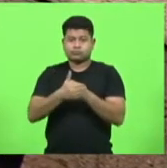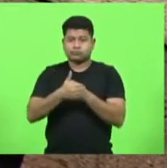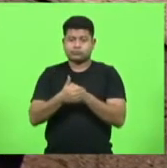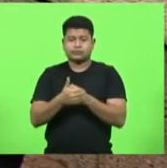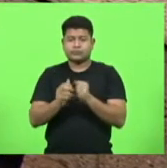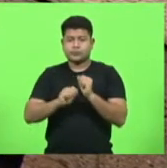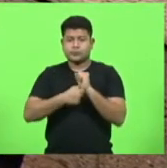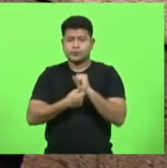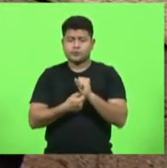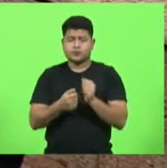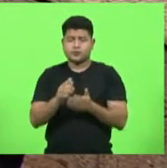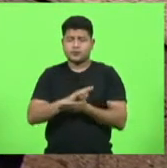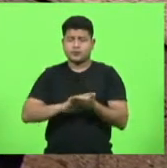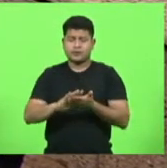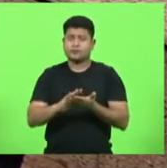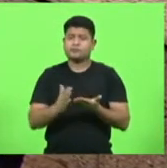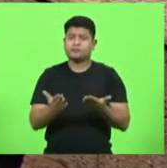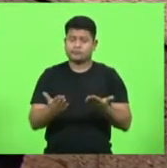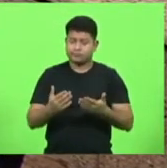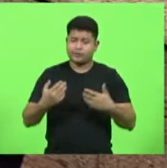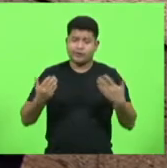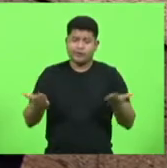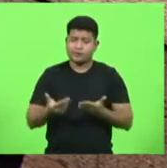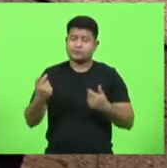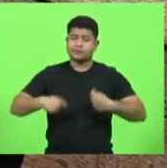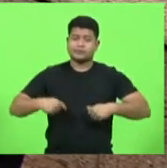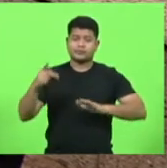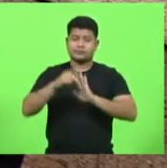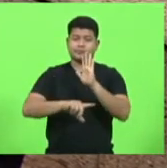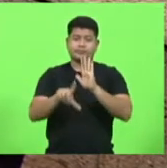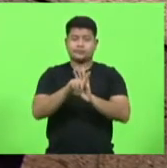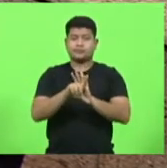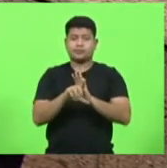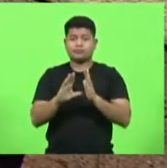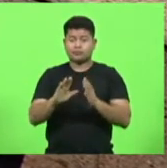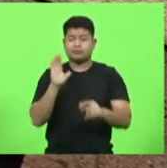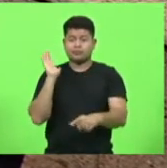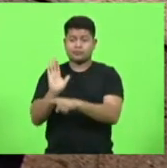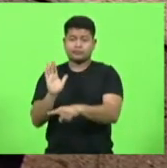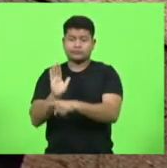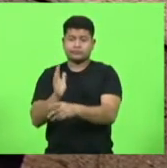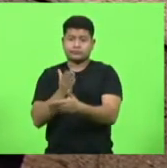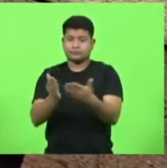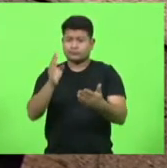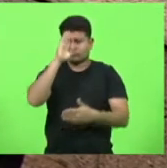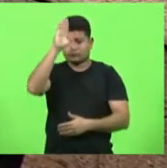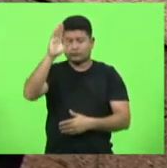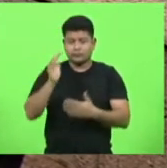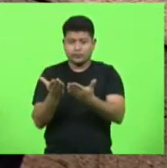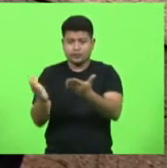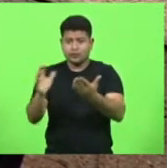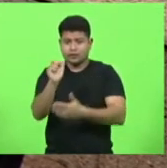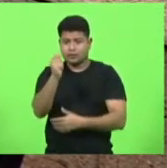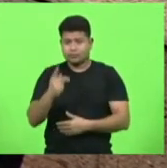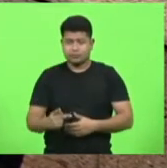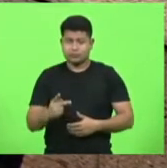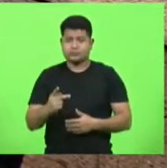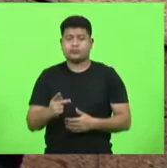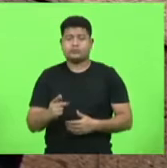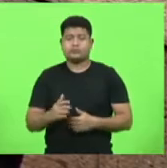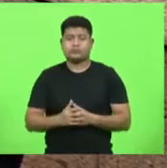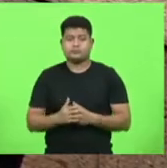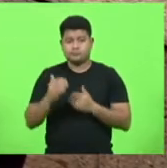nem precisasse existir, mas é para resguardar aí, principalmente, os nossos aposentados. Obrigado a esta casa pela parceria e pelo